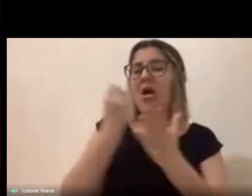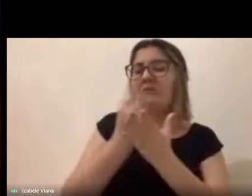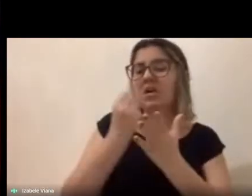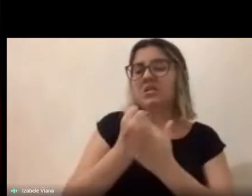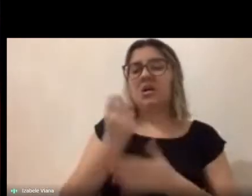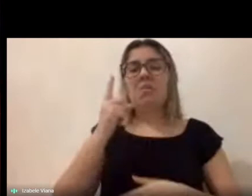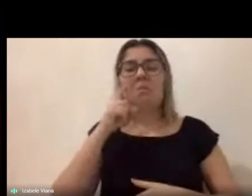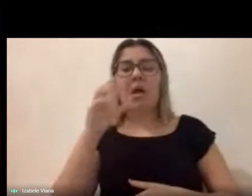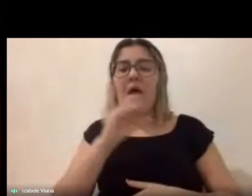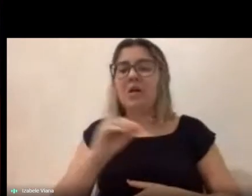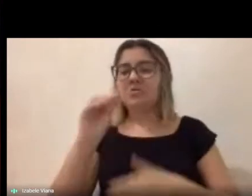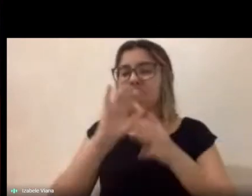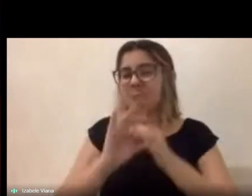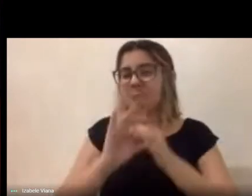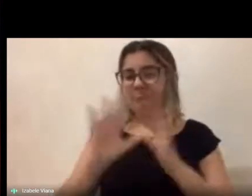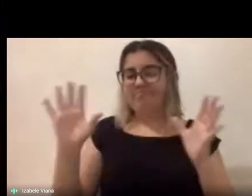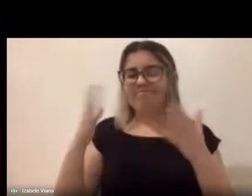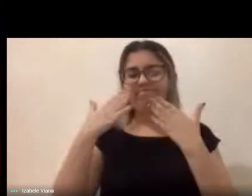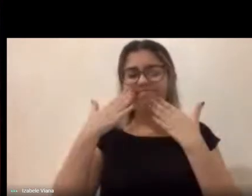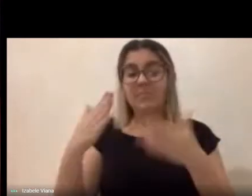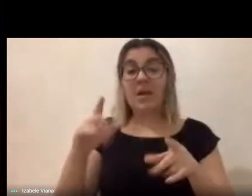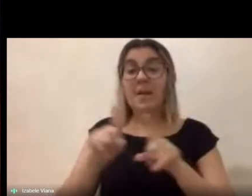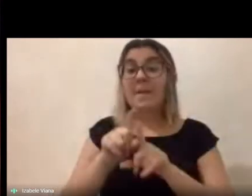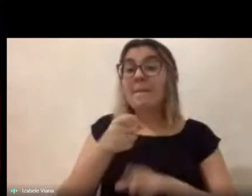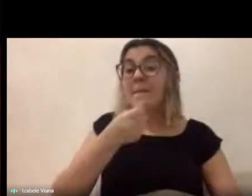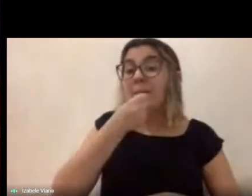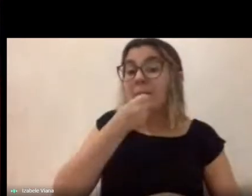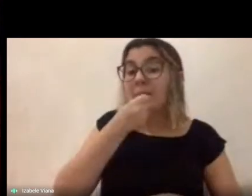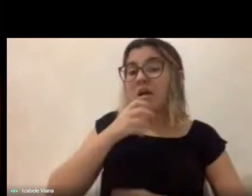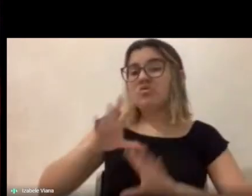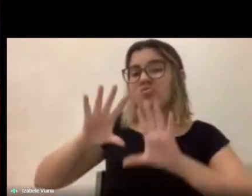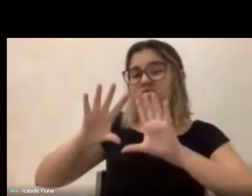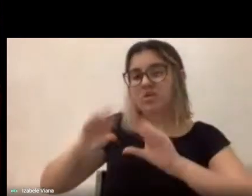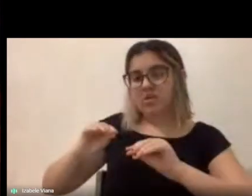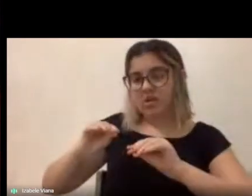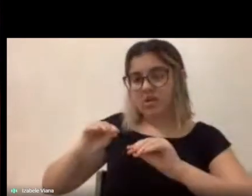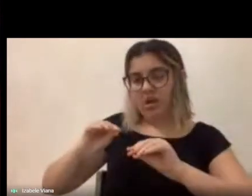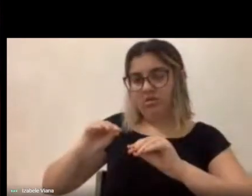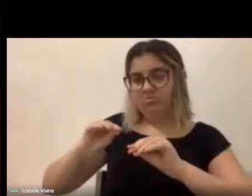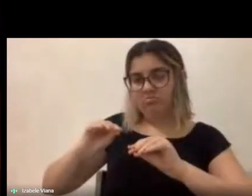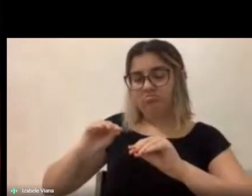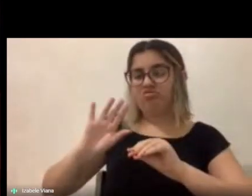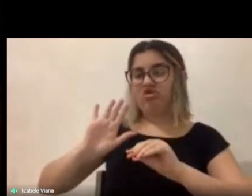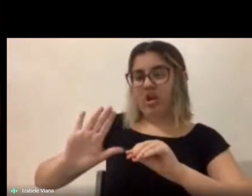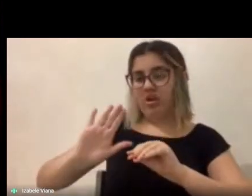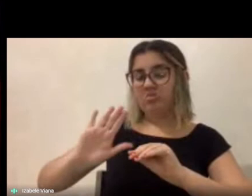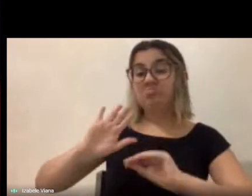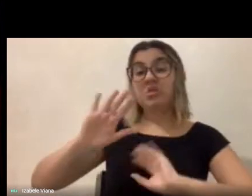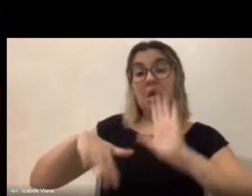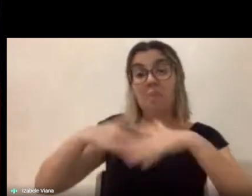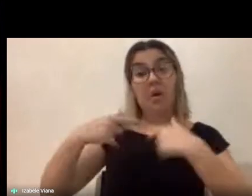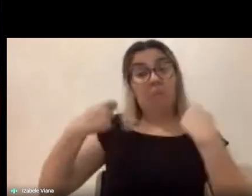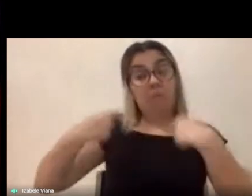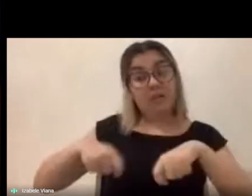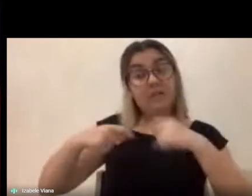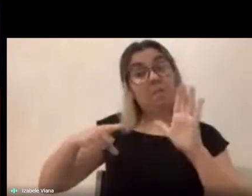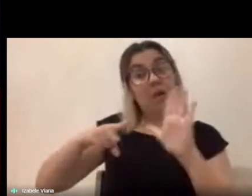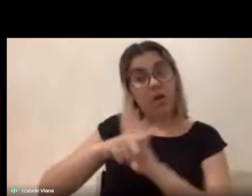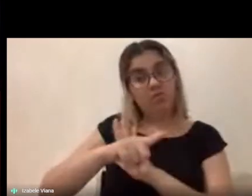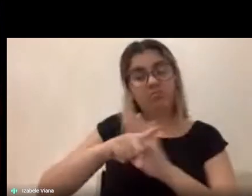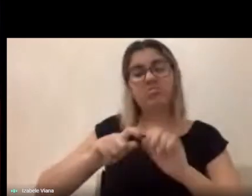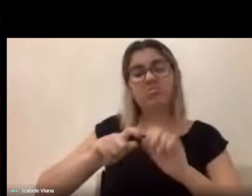ficar desligados até o momento, né, de abrir para as perguntas, né, que a mediadora ela vai